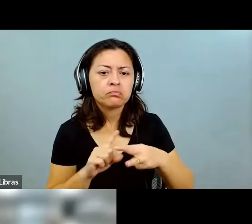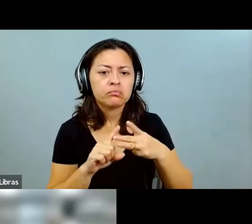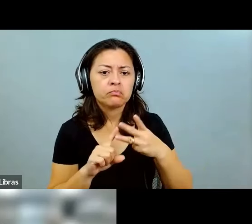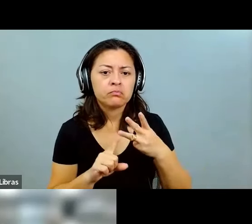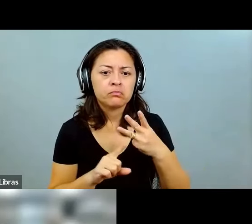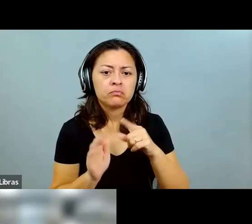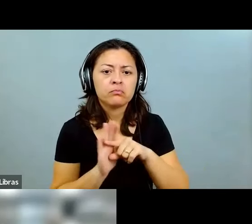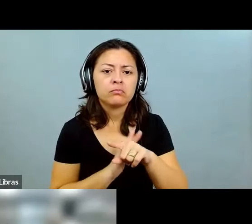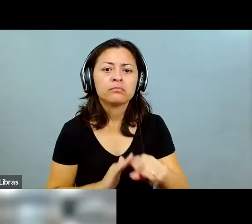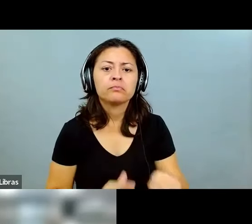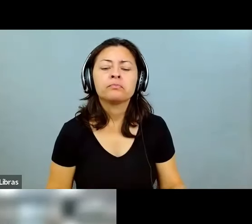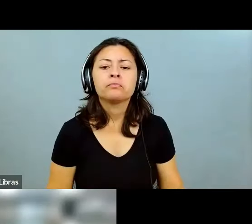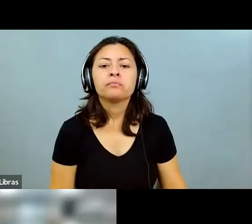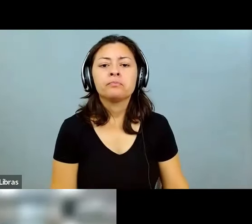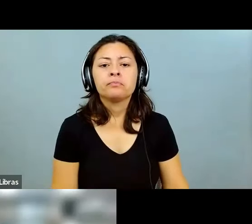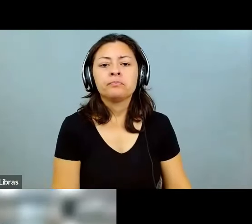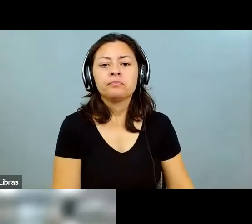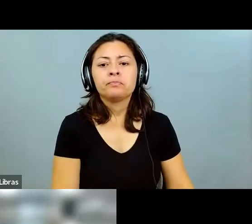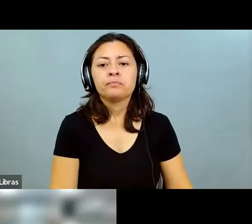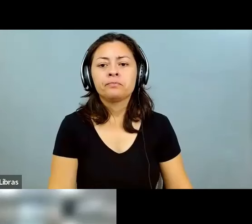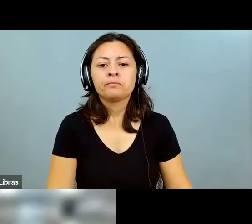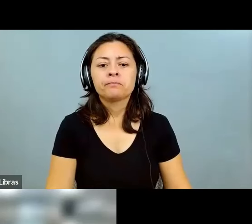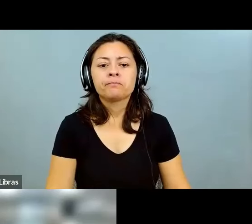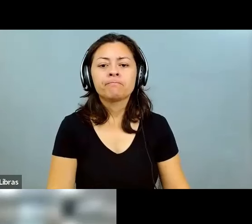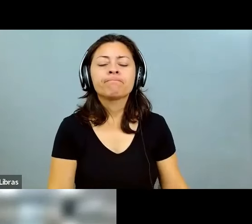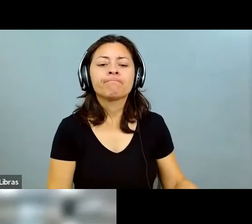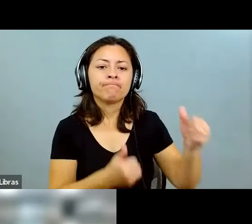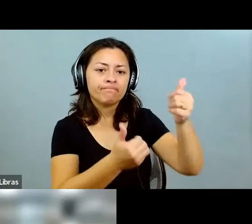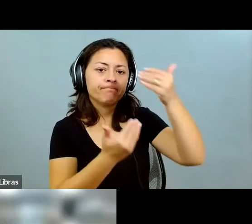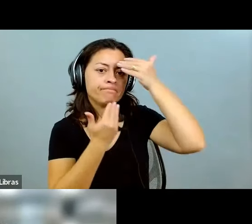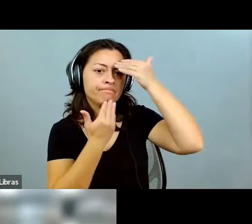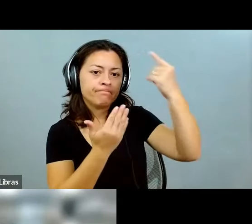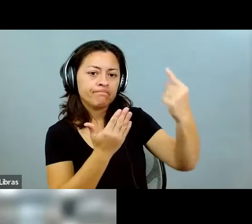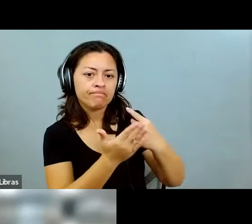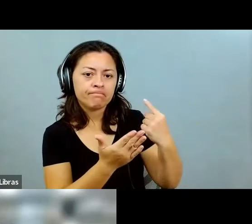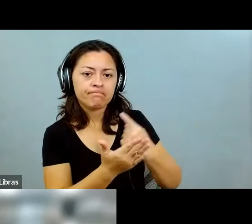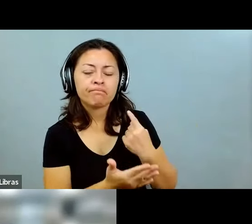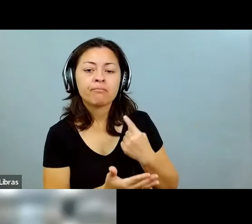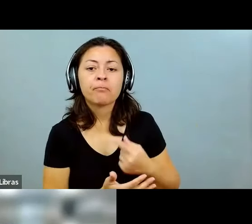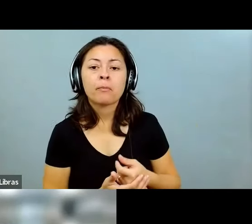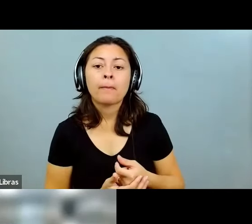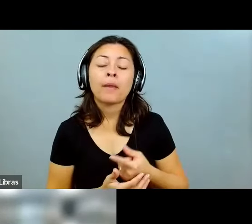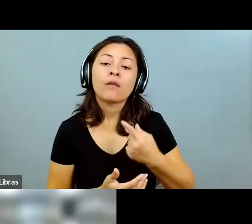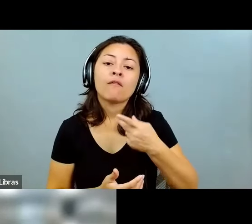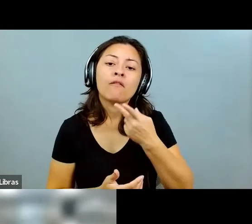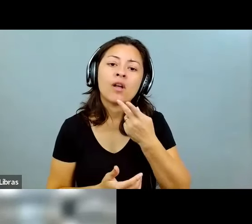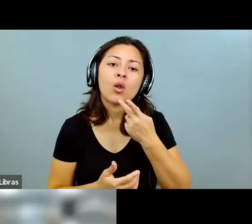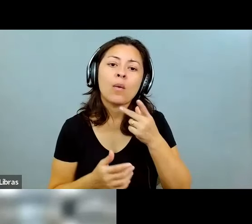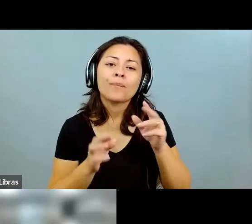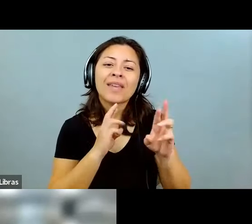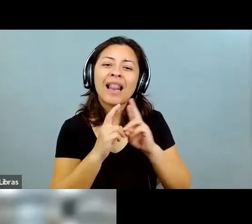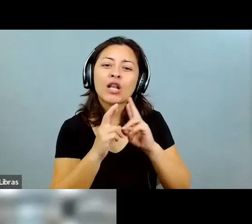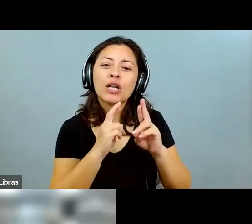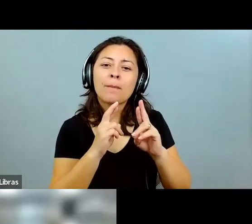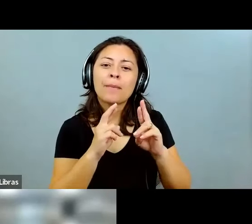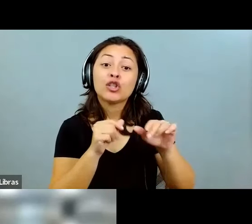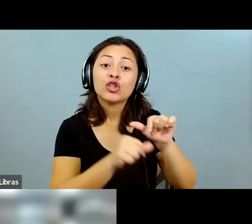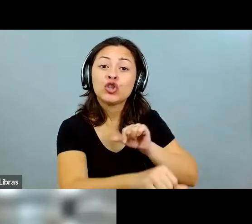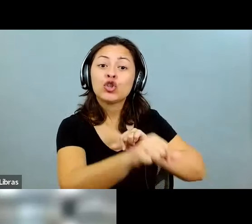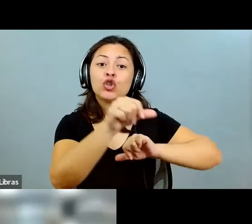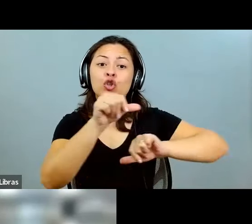perfeito eh perfeito Lucas obrigado pela pelas perguntas a relação de troca este ano